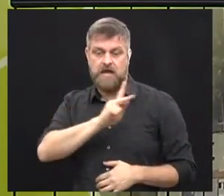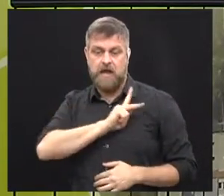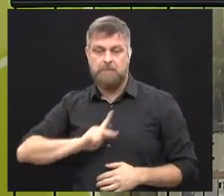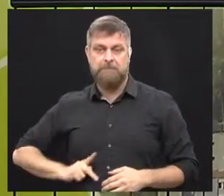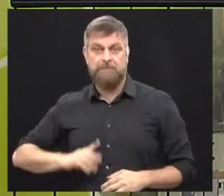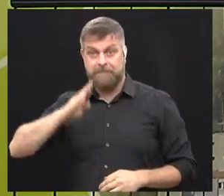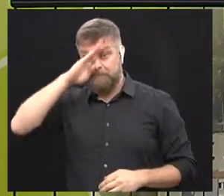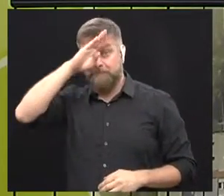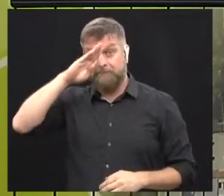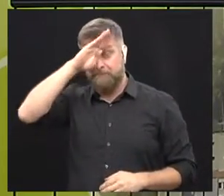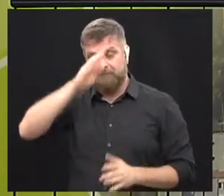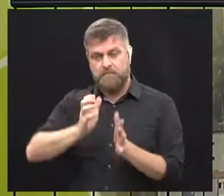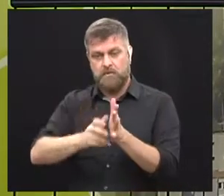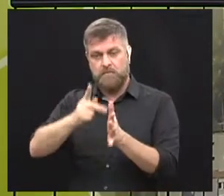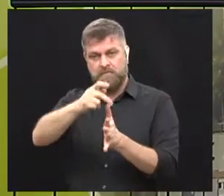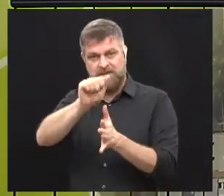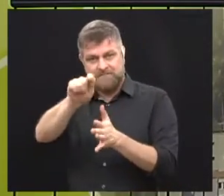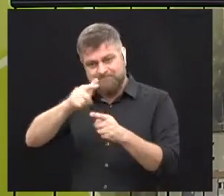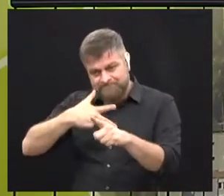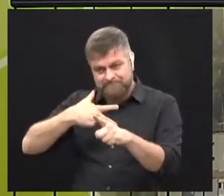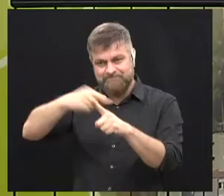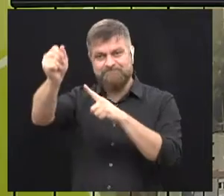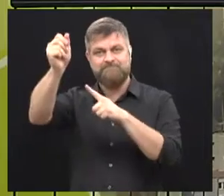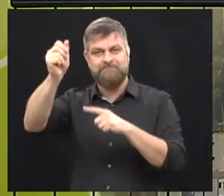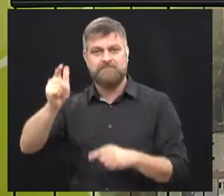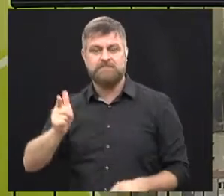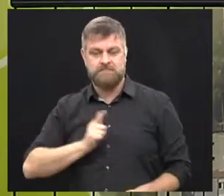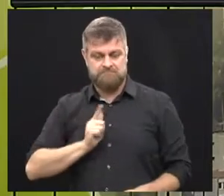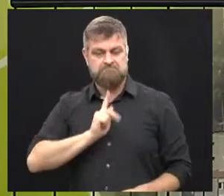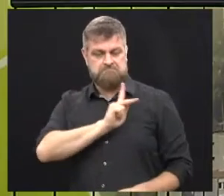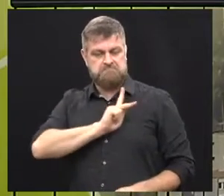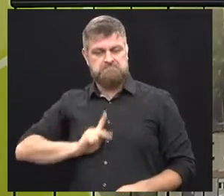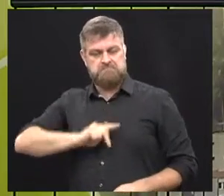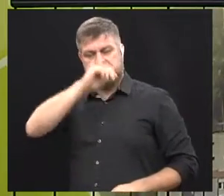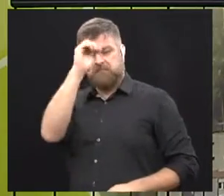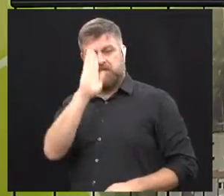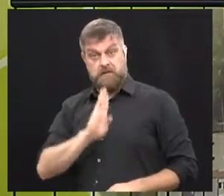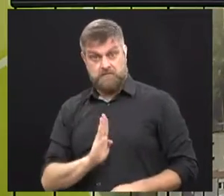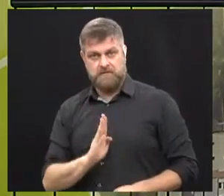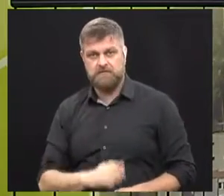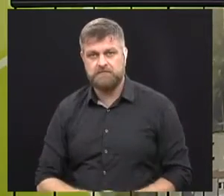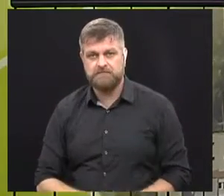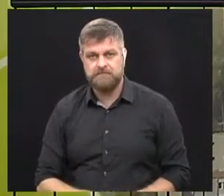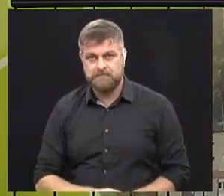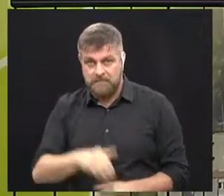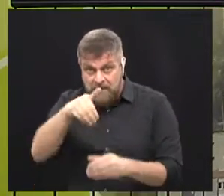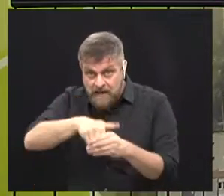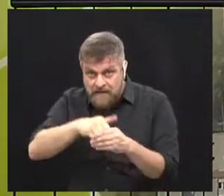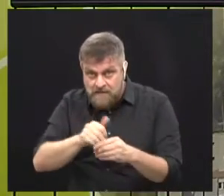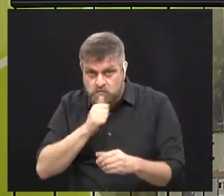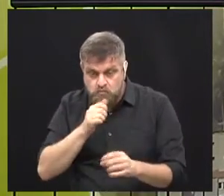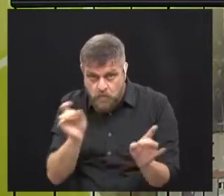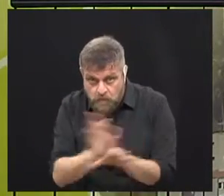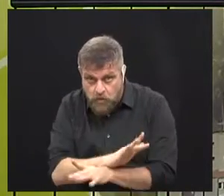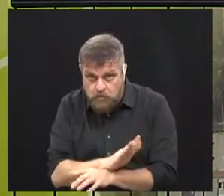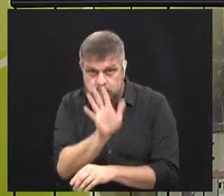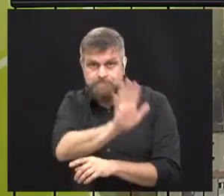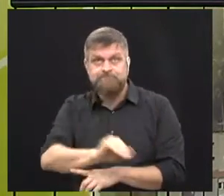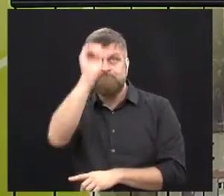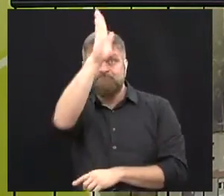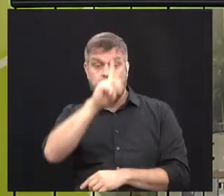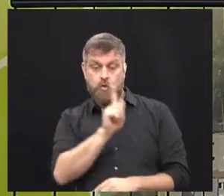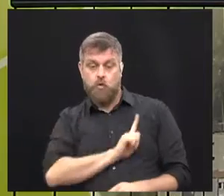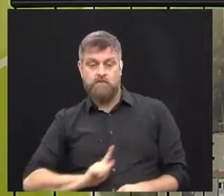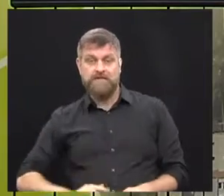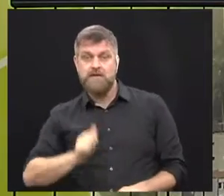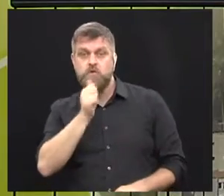Messias Bolsonaro, do PSL, eleito numericamente presidente do Brasil. Mas a eleição ainda não acabou por todo o Brasil, hein? Os